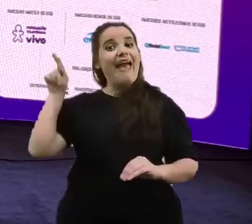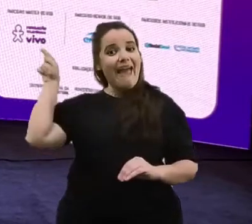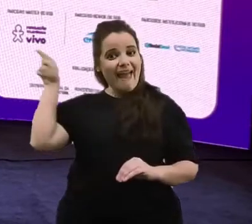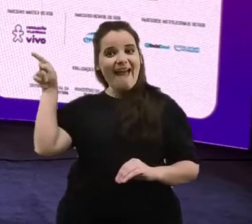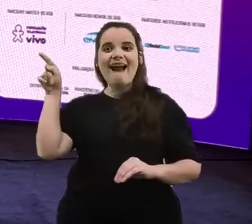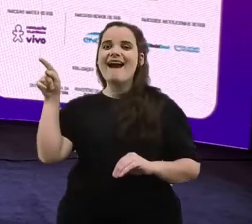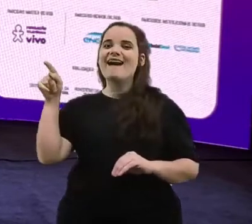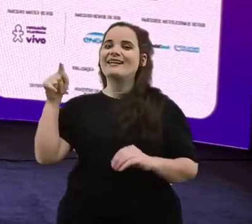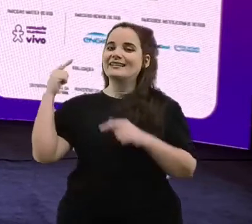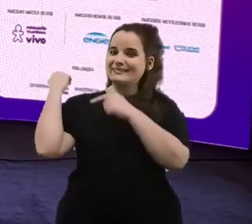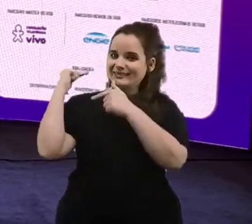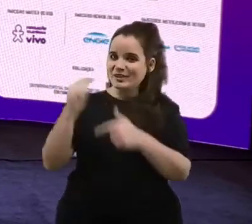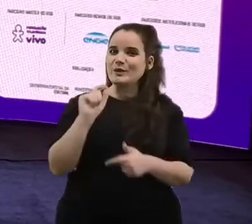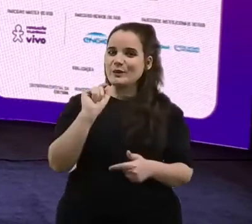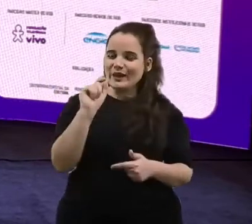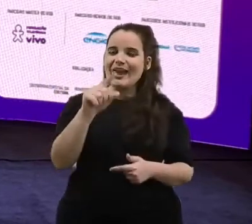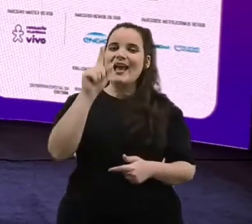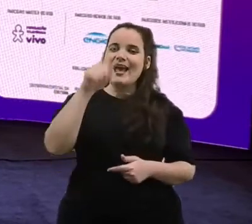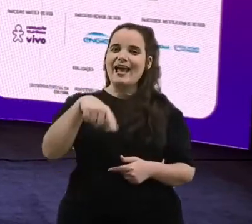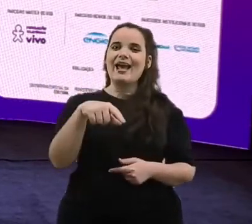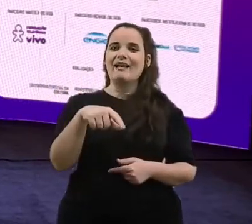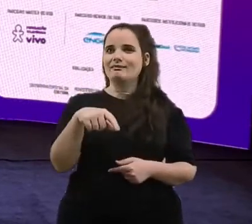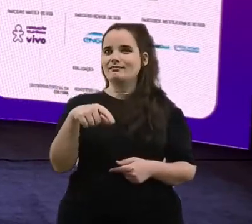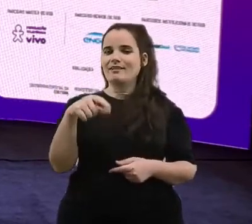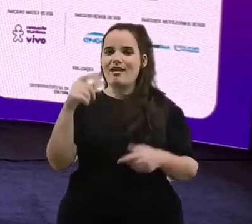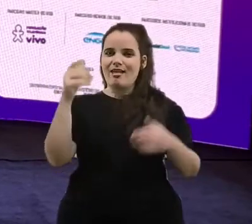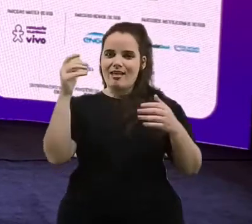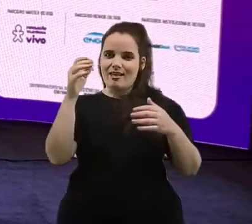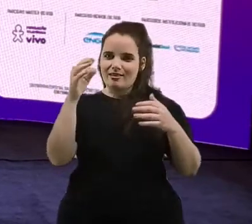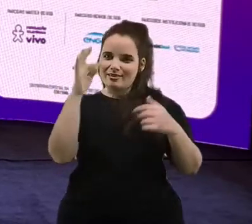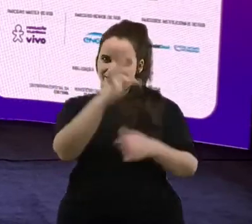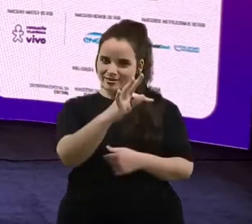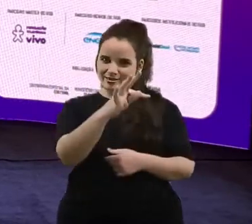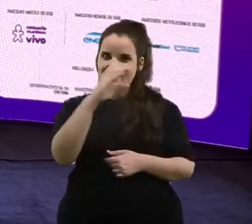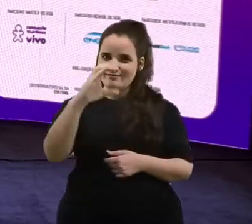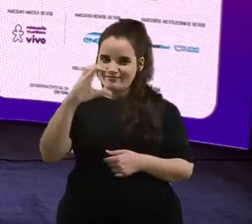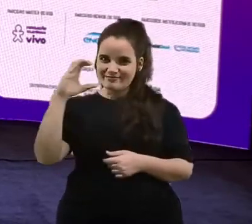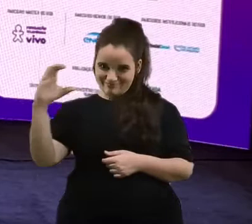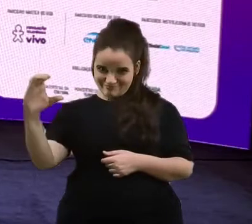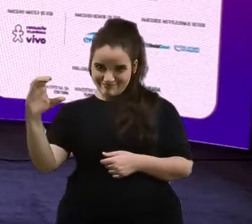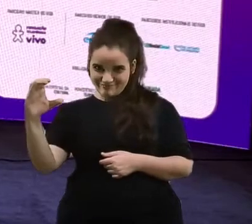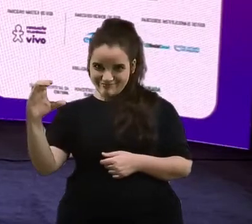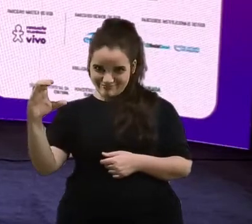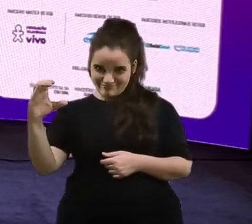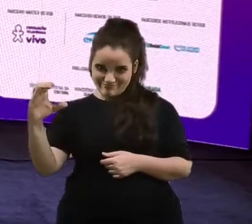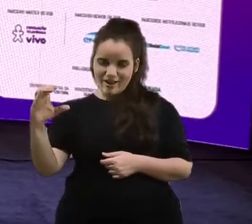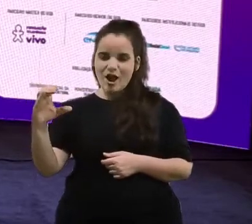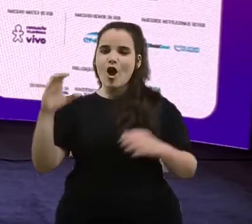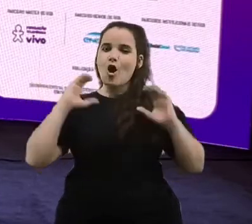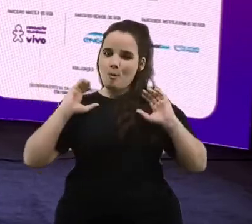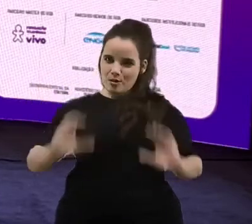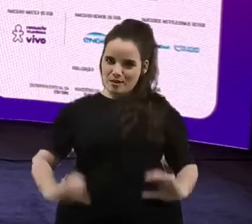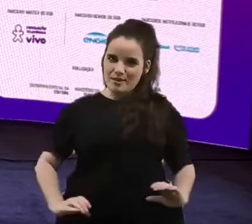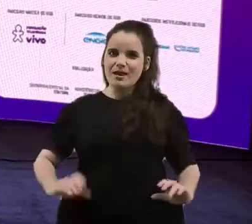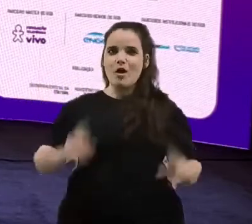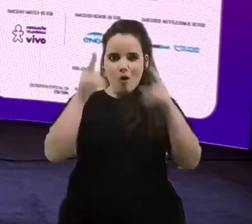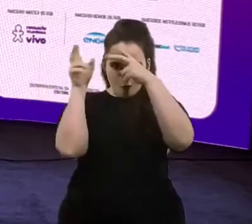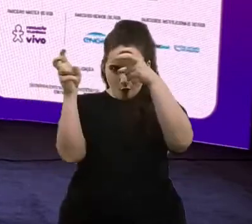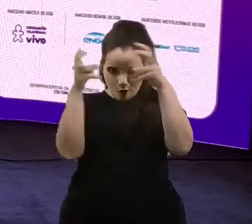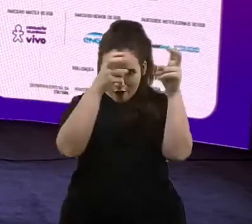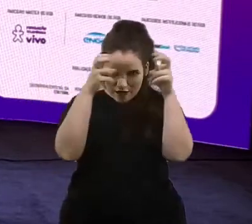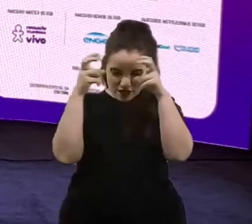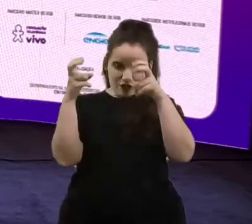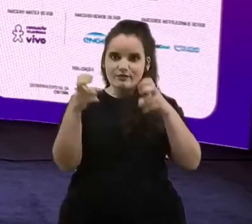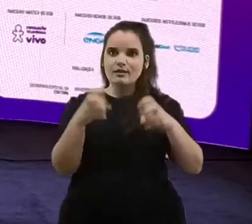não sabia, né, nem da existência da Yupper, que eu passei para ela, e ela recebeu uma ligação e ficou mais de uma hora atendendo